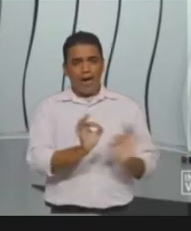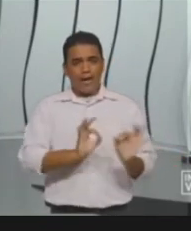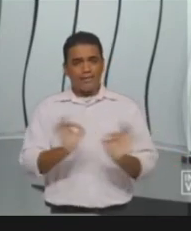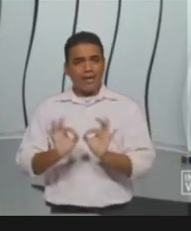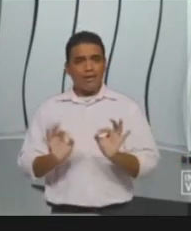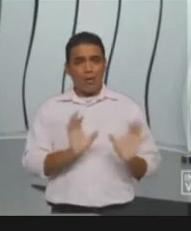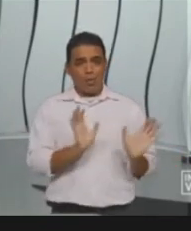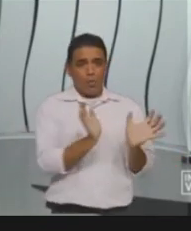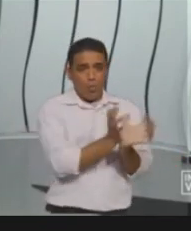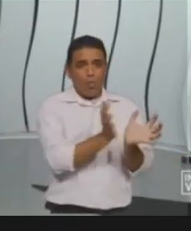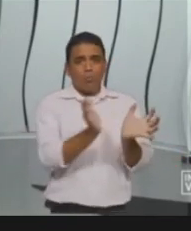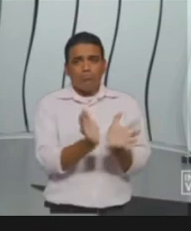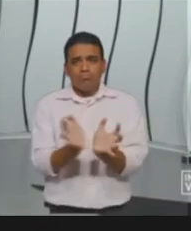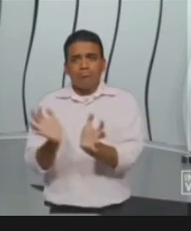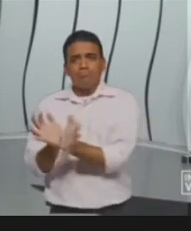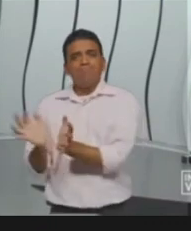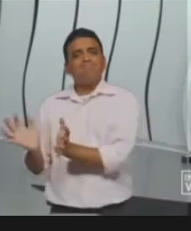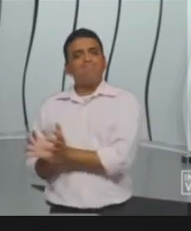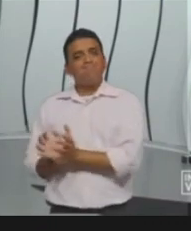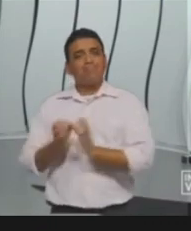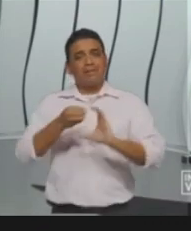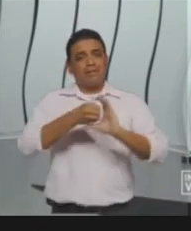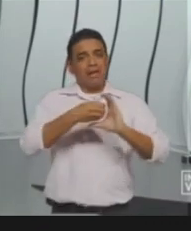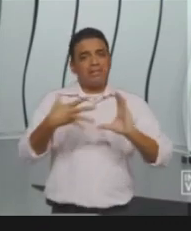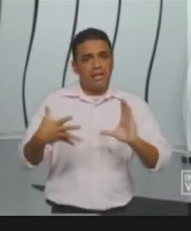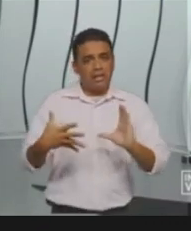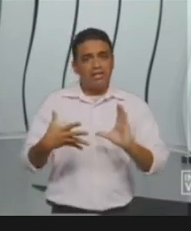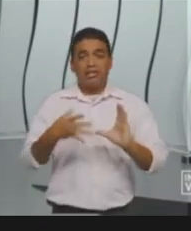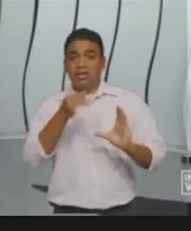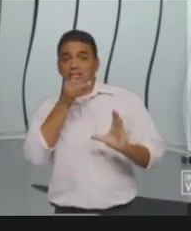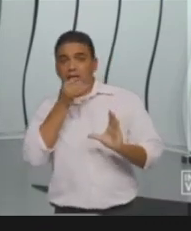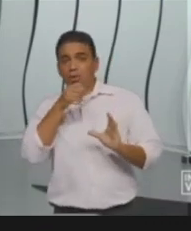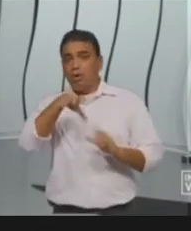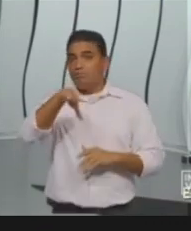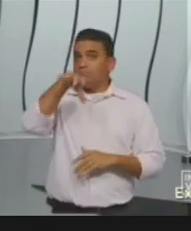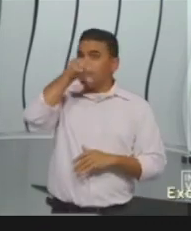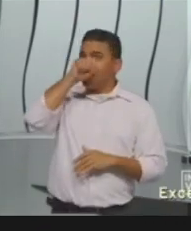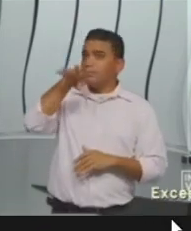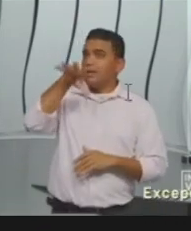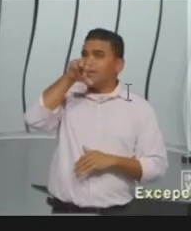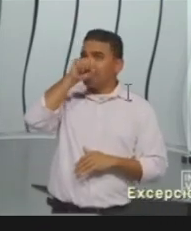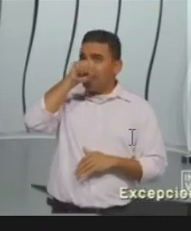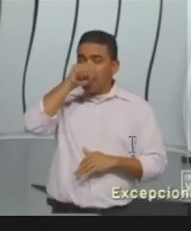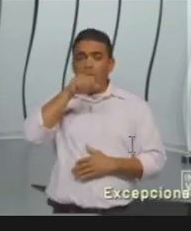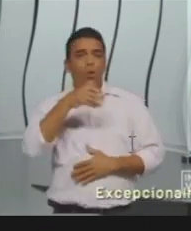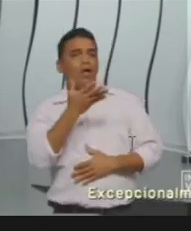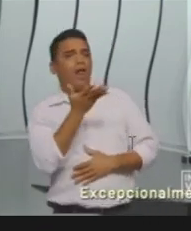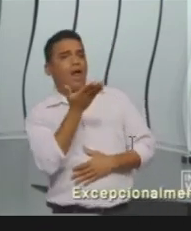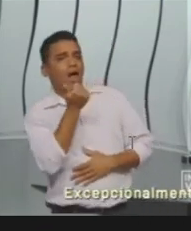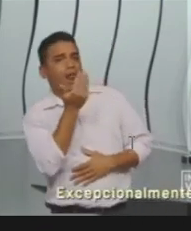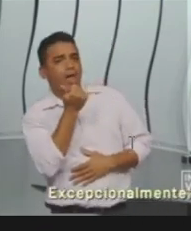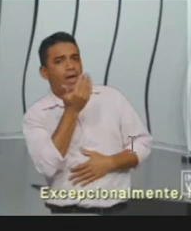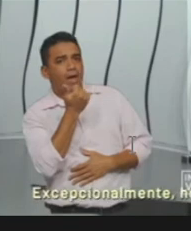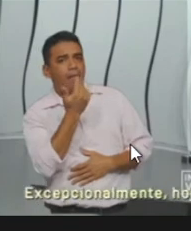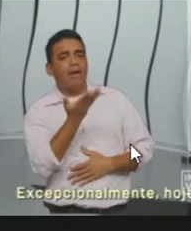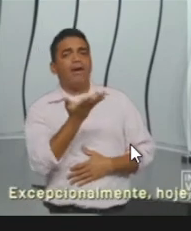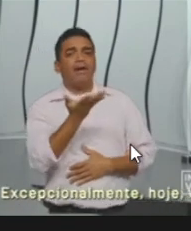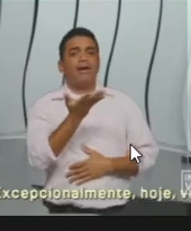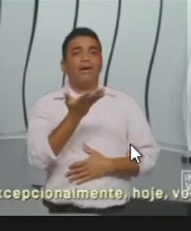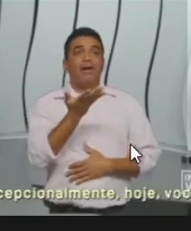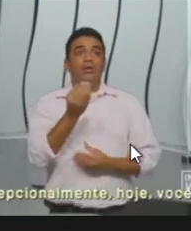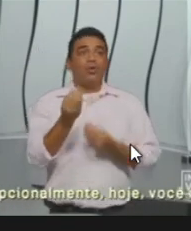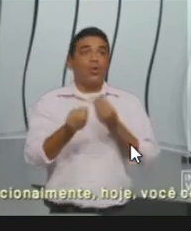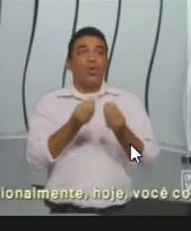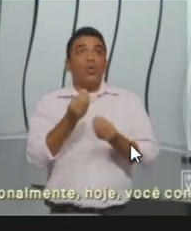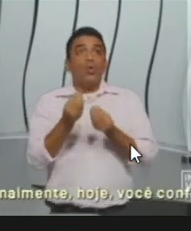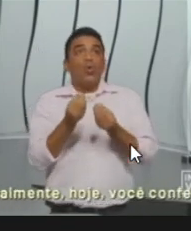com características como respiração, modo de obtenção de alimento, e hoje nós vimos modo de